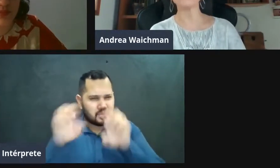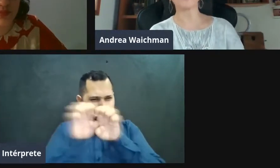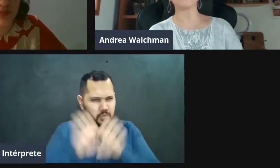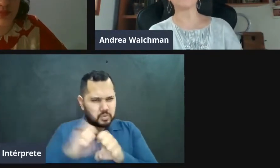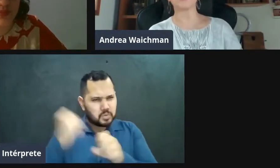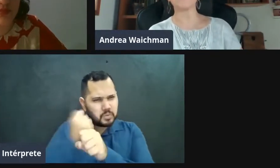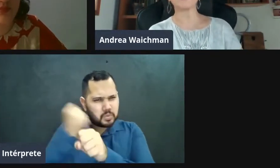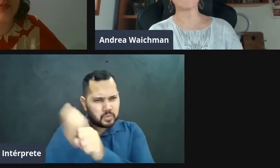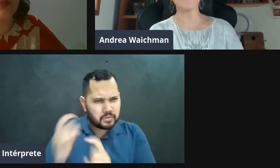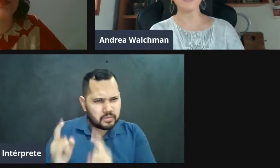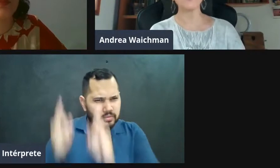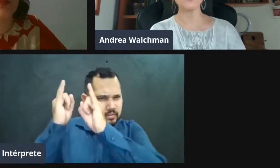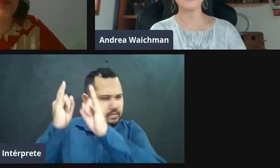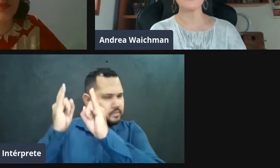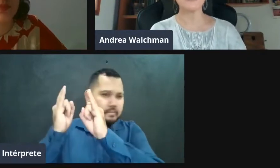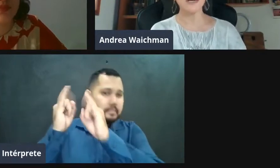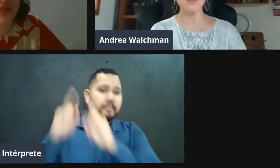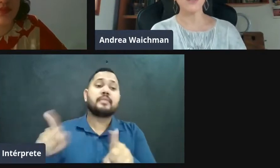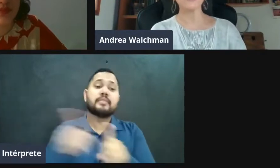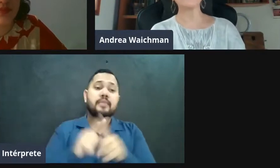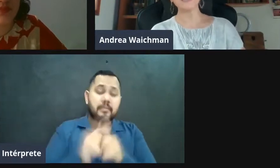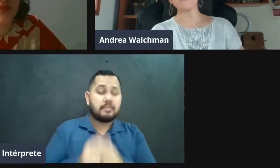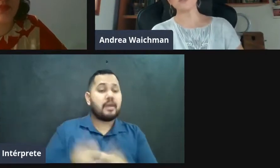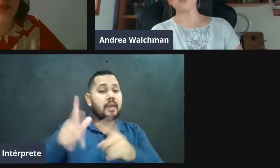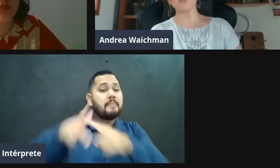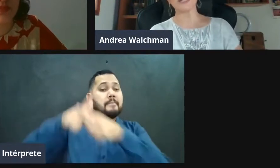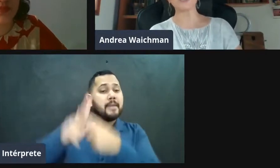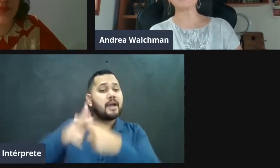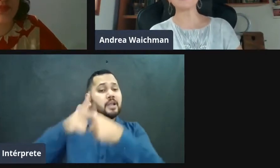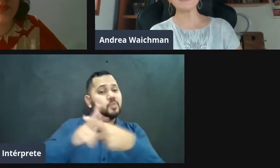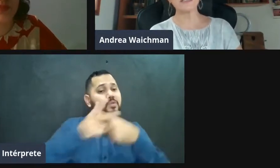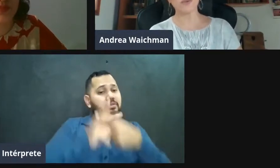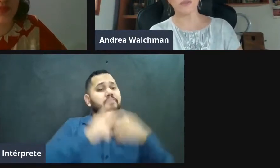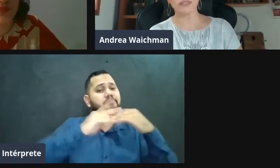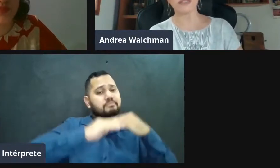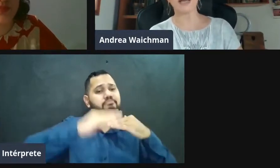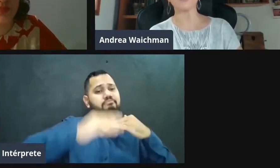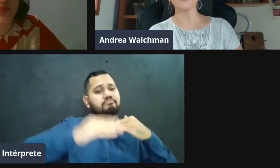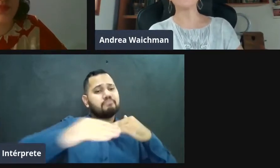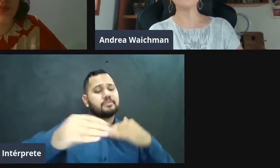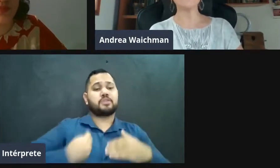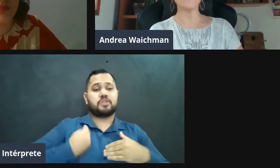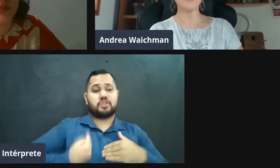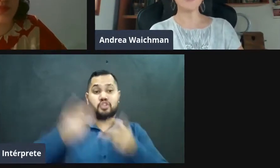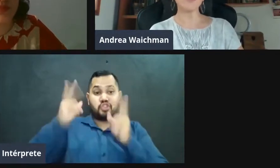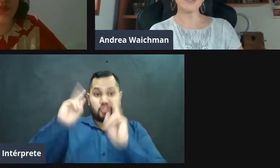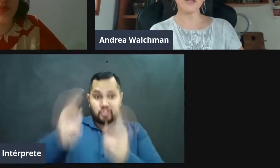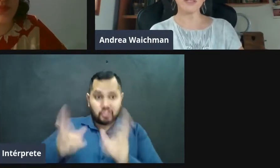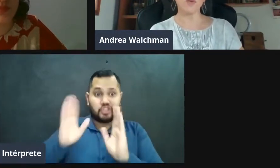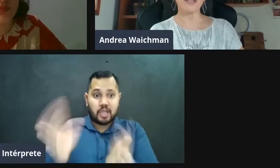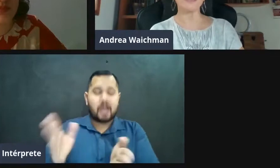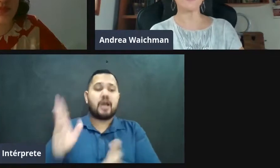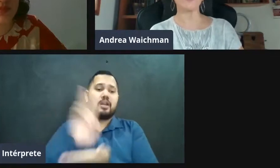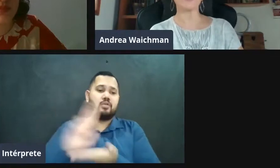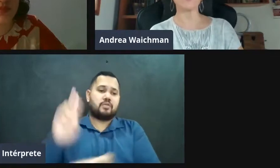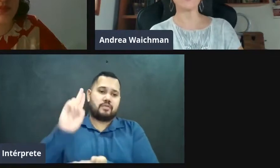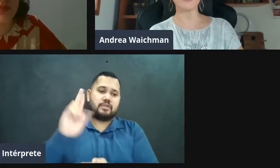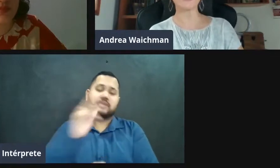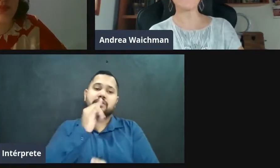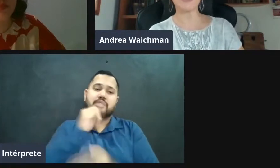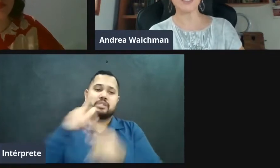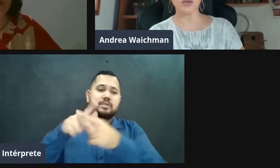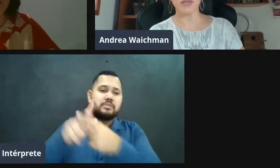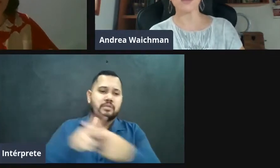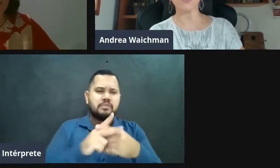infraestrutura. Um dos maiores problemas é a manutenção da infraestrutura que já existe na universidade. E uma manutenção adequada dessa